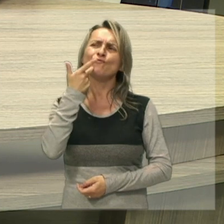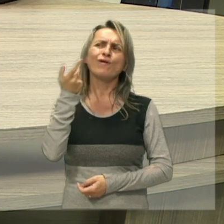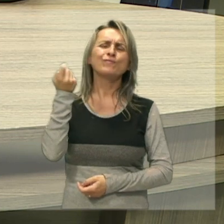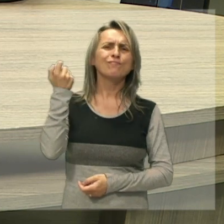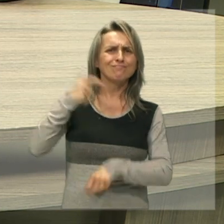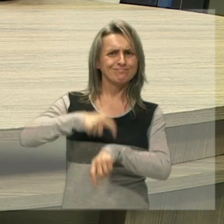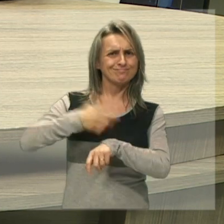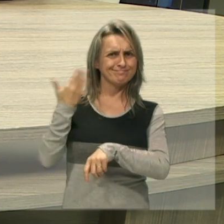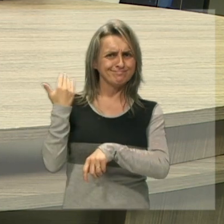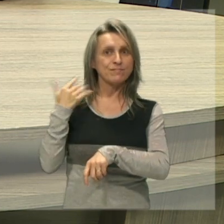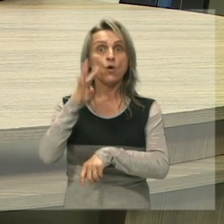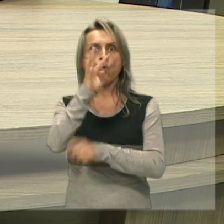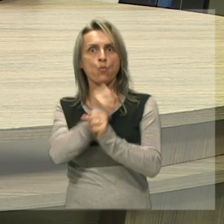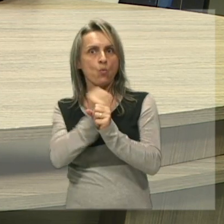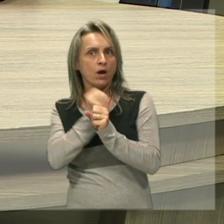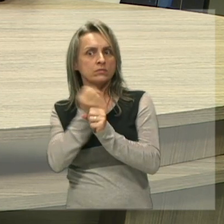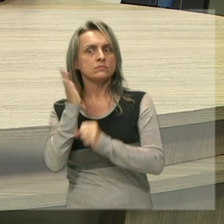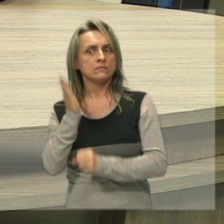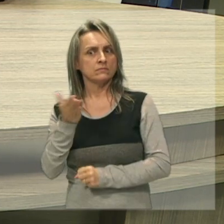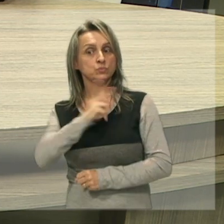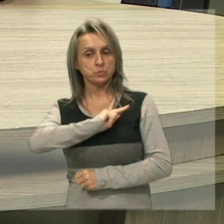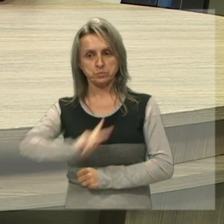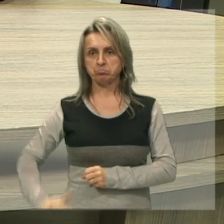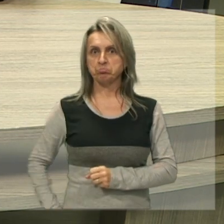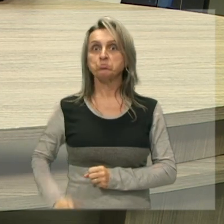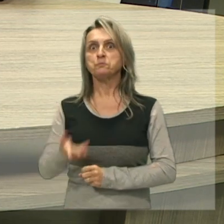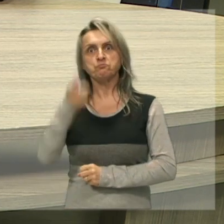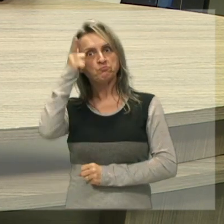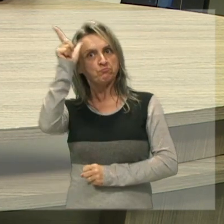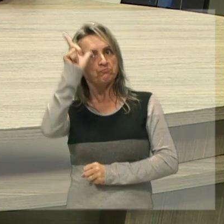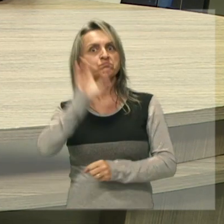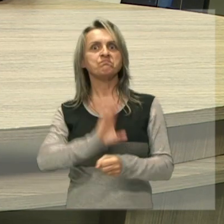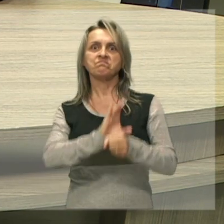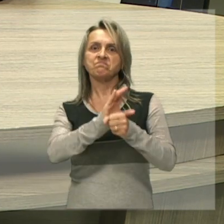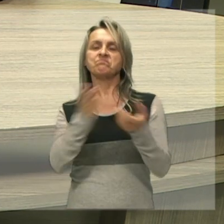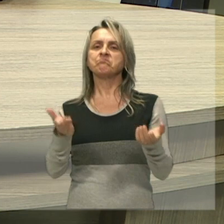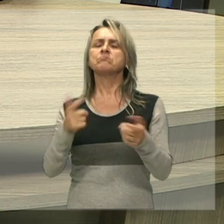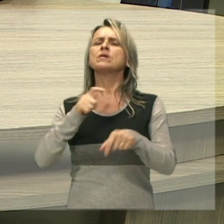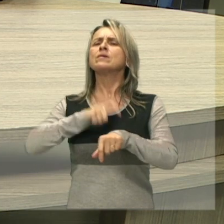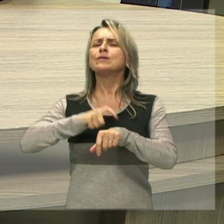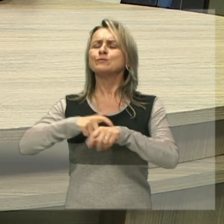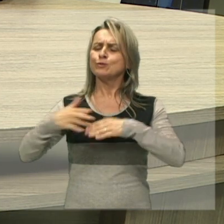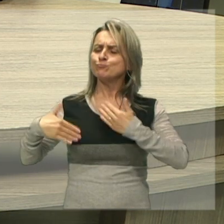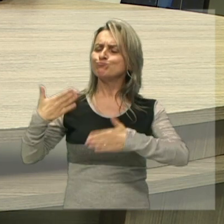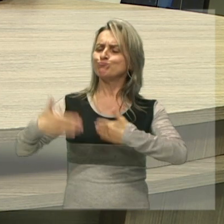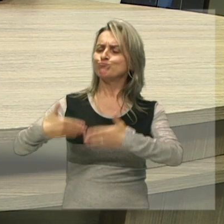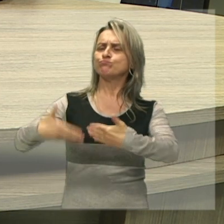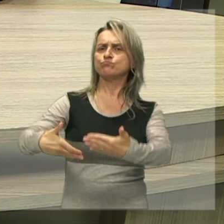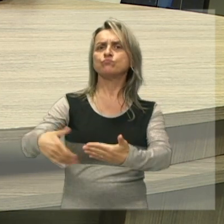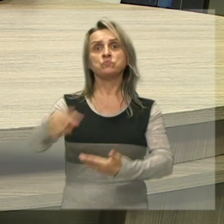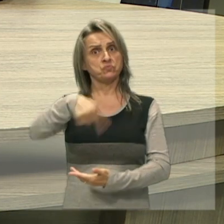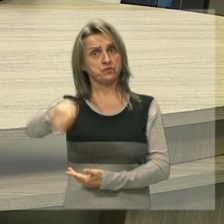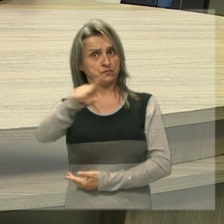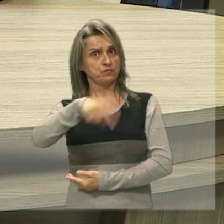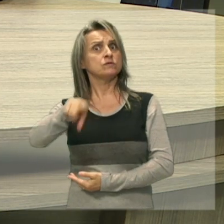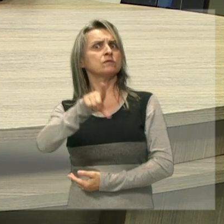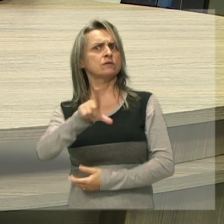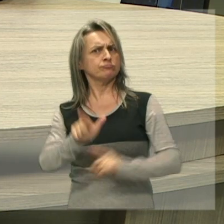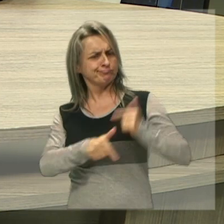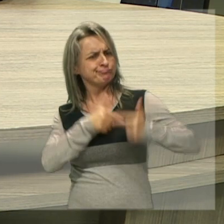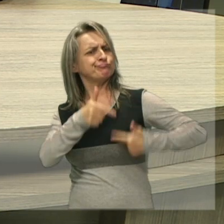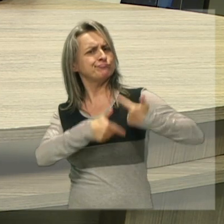anos à frente do Conselho na presidência, e nesse período todo vocês com certeza fizeram muitas